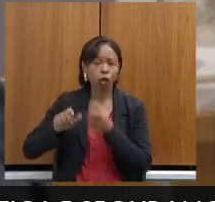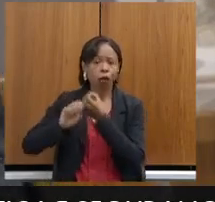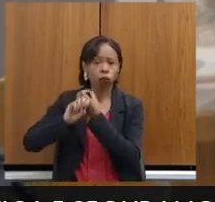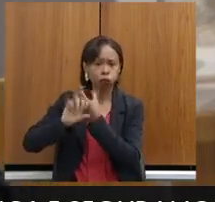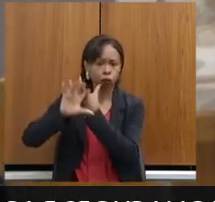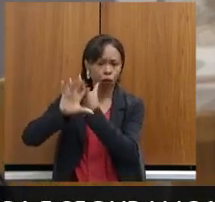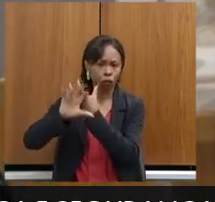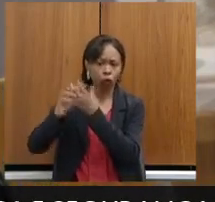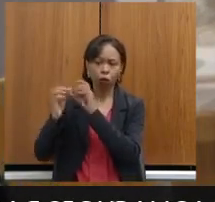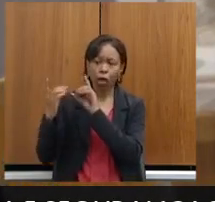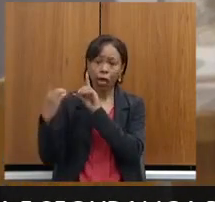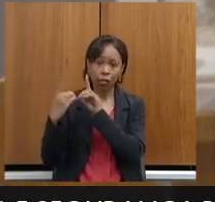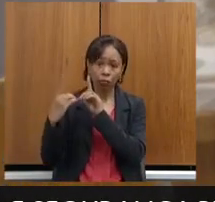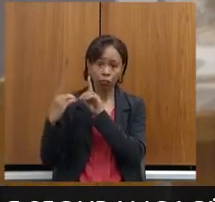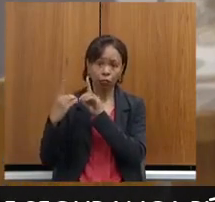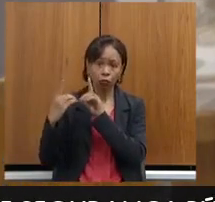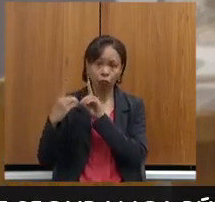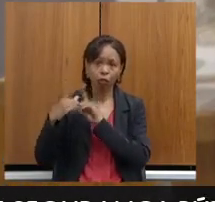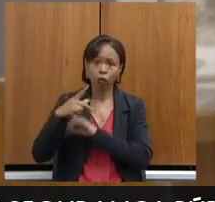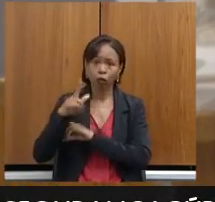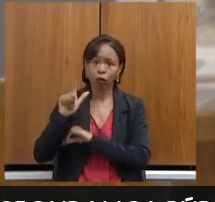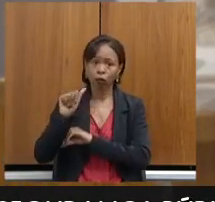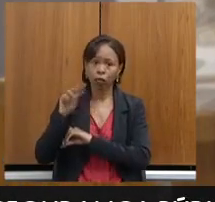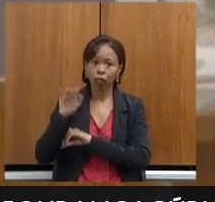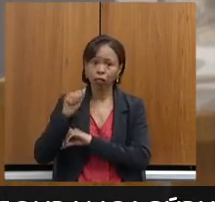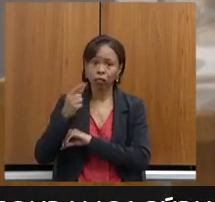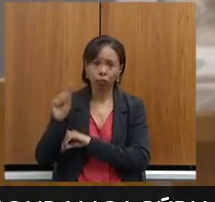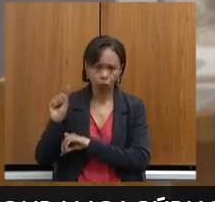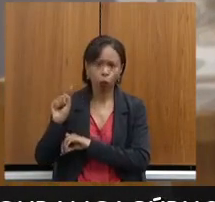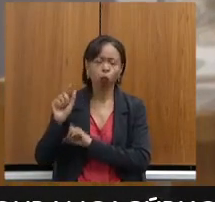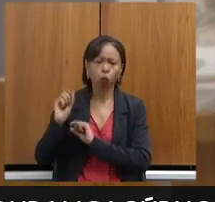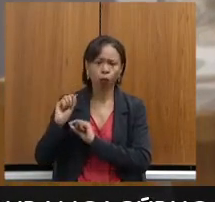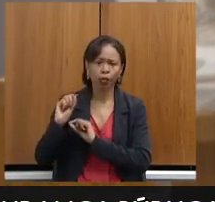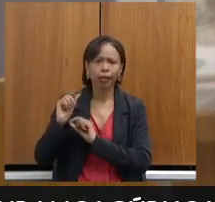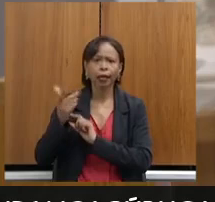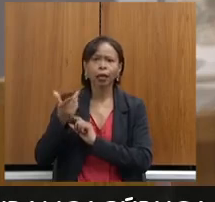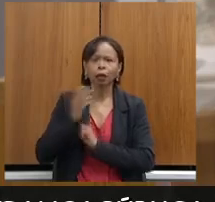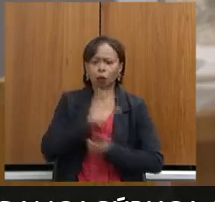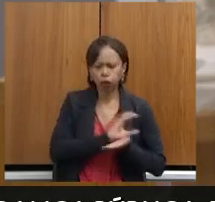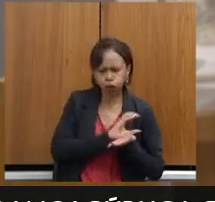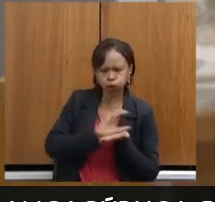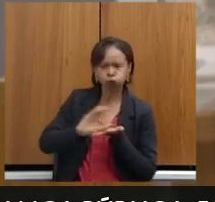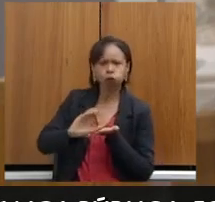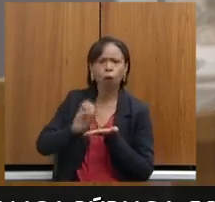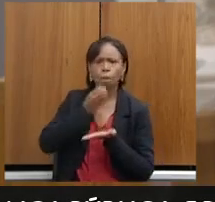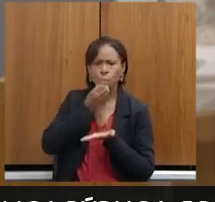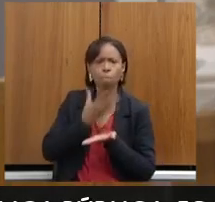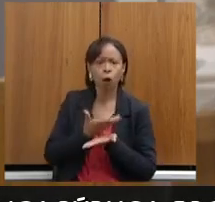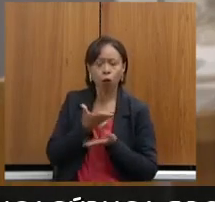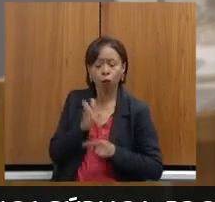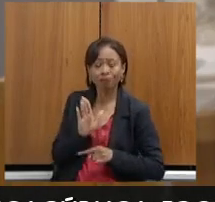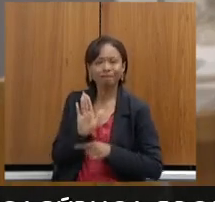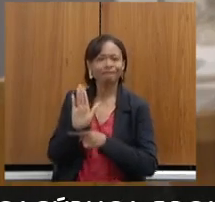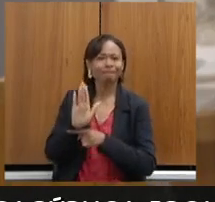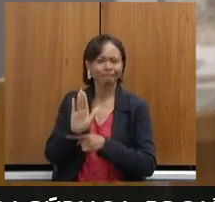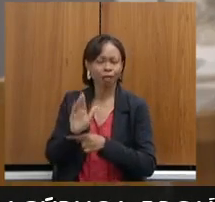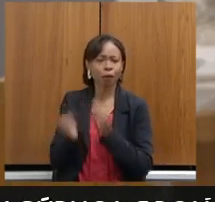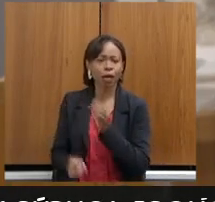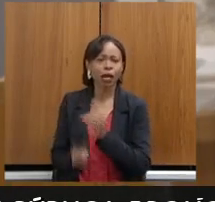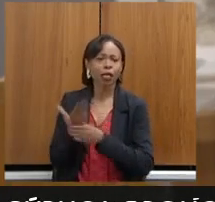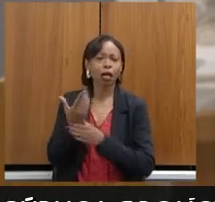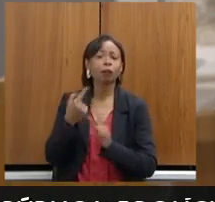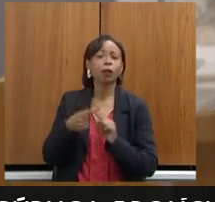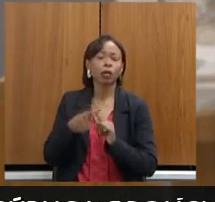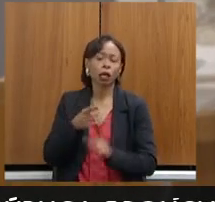projeto aqui que pudesse realmente começar a receber bons investimentos para que a polícia pudesse